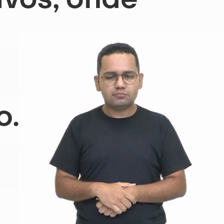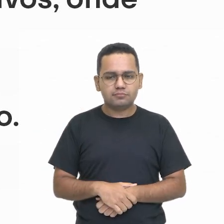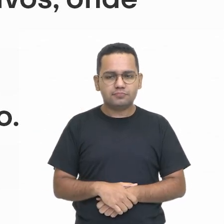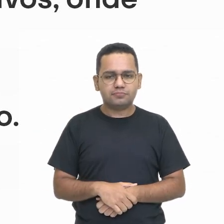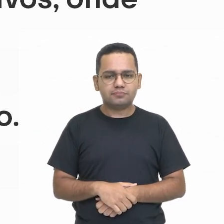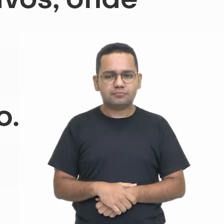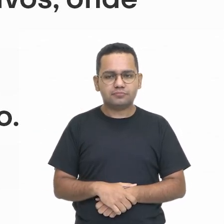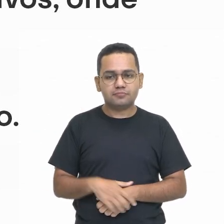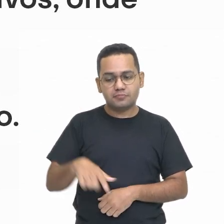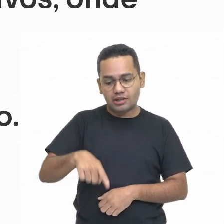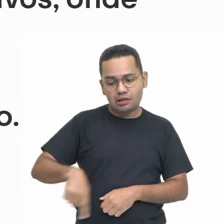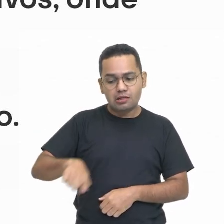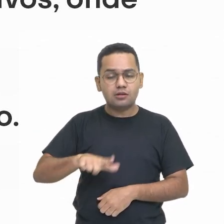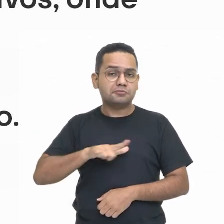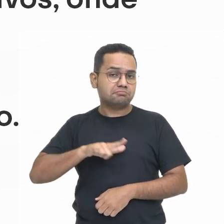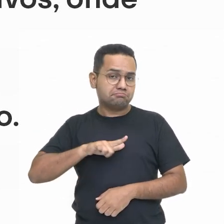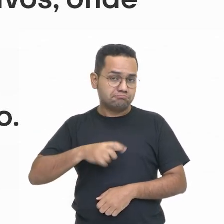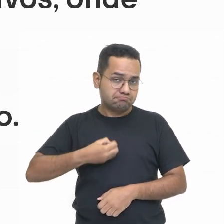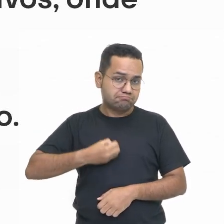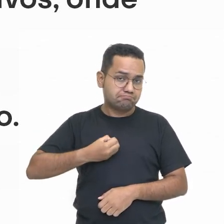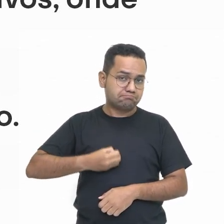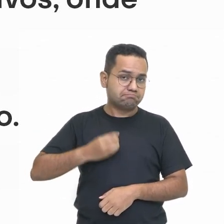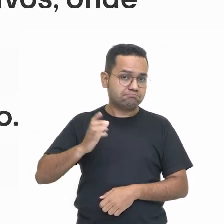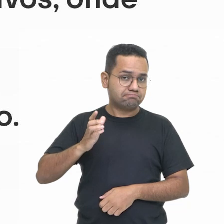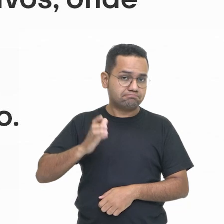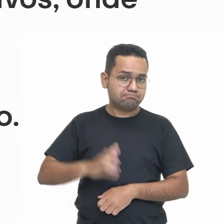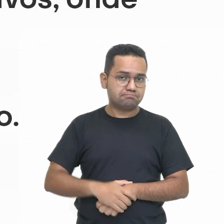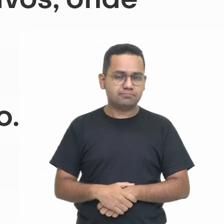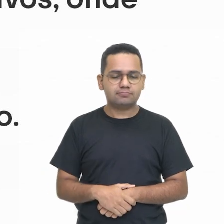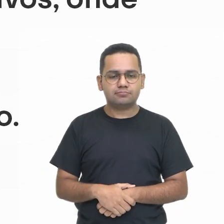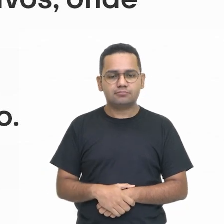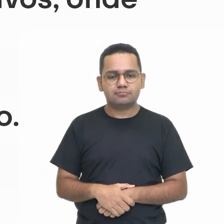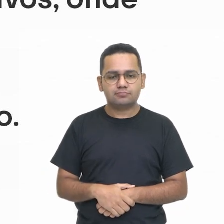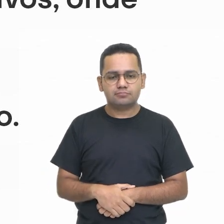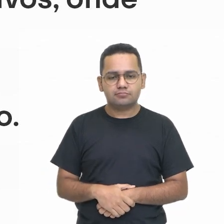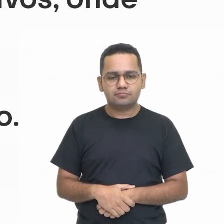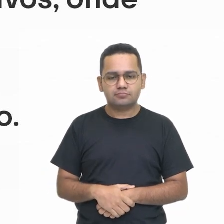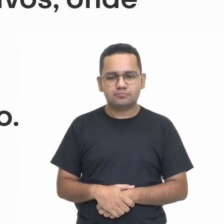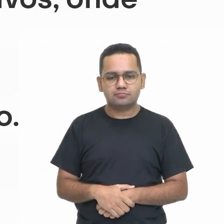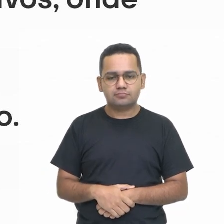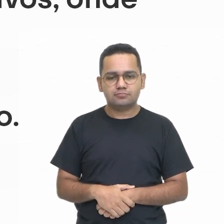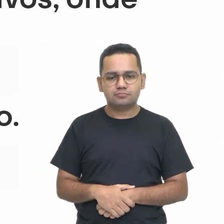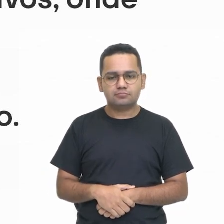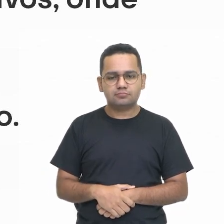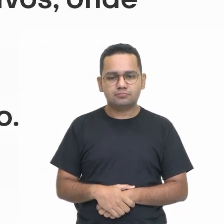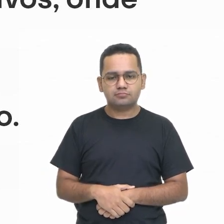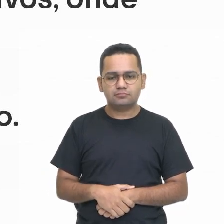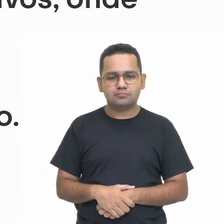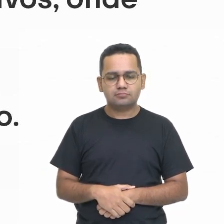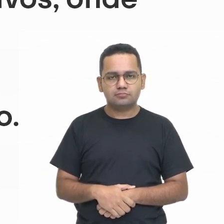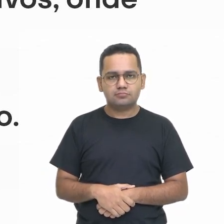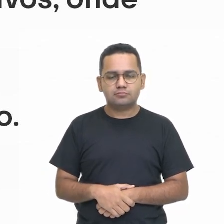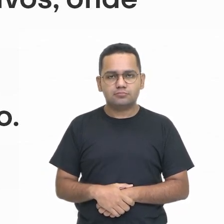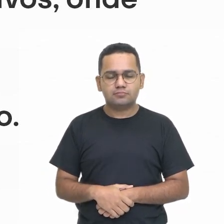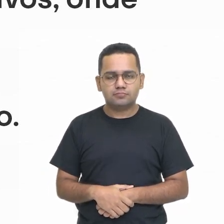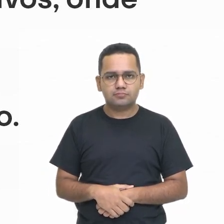provavelmente a vida surgiu, né? E aí, como não